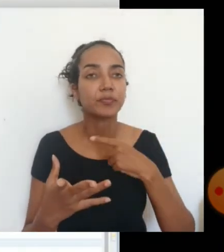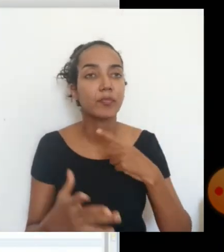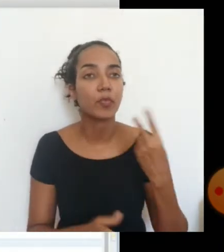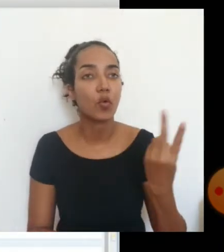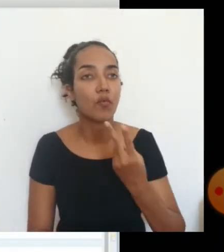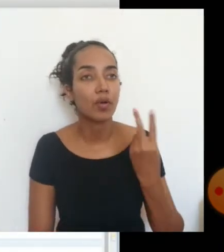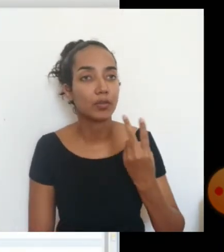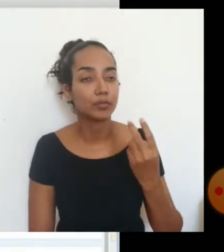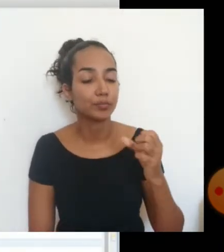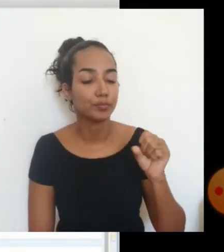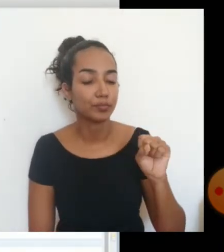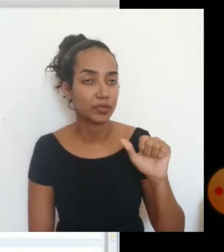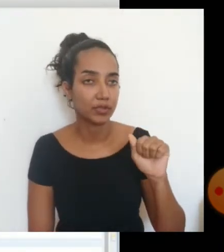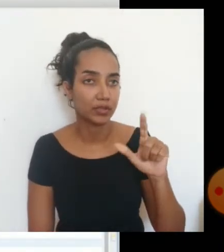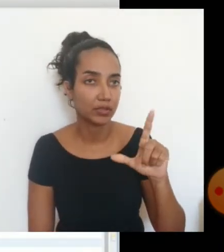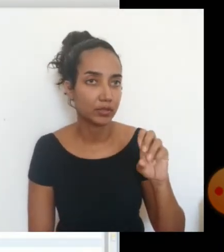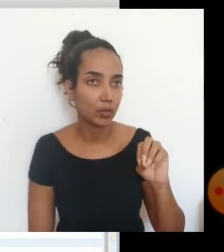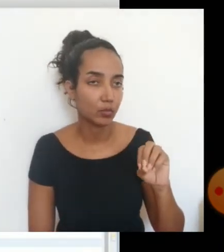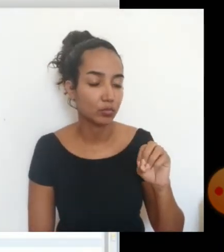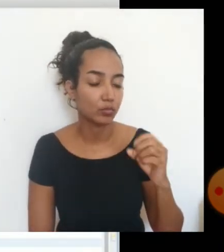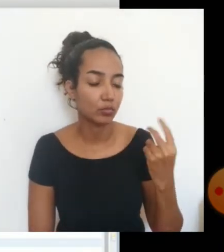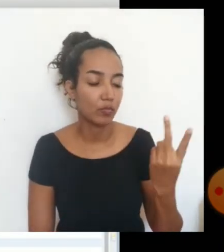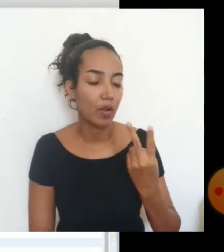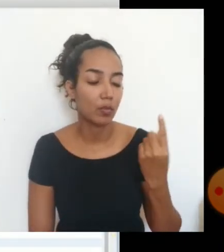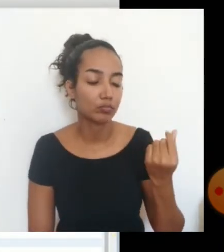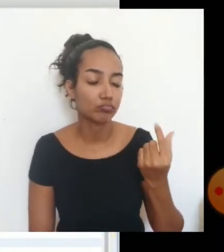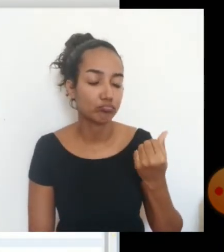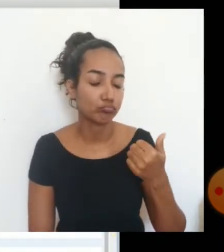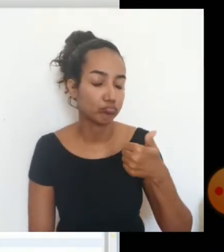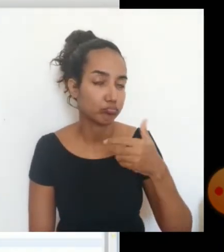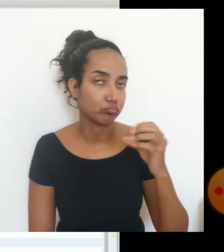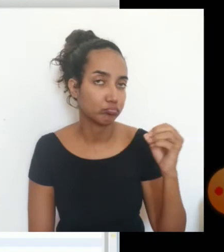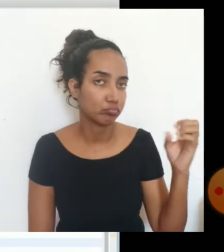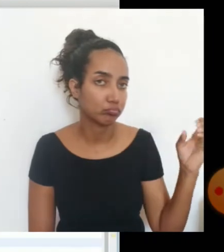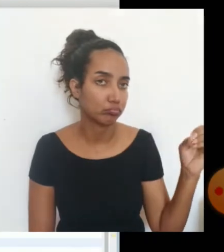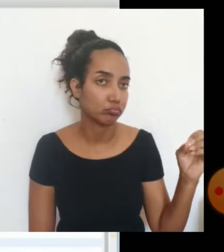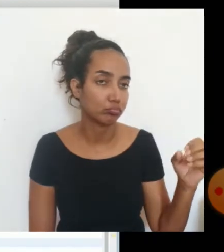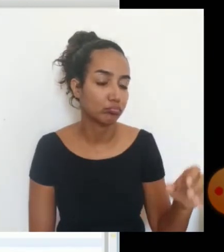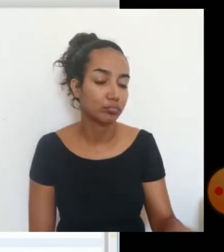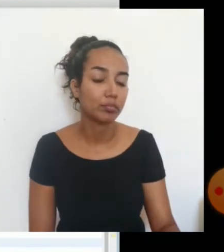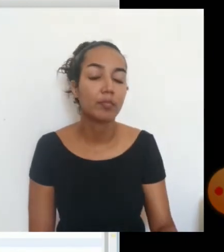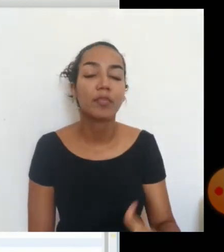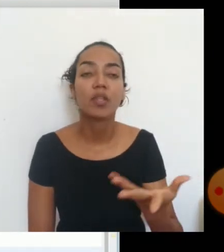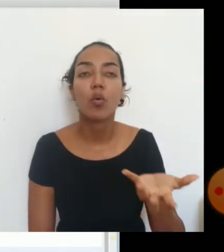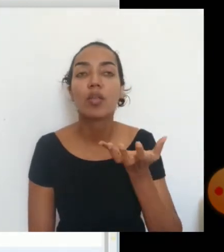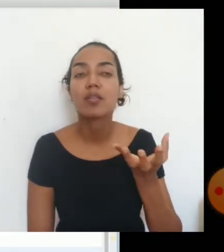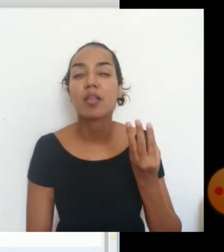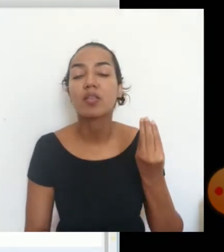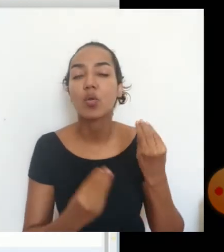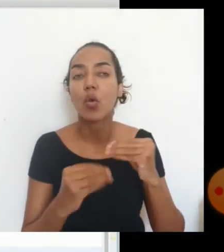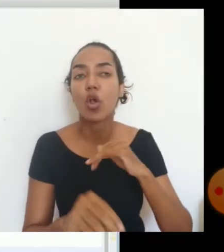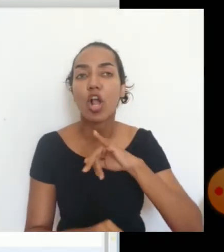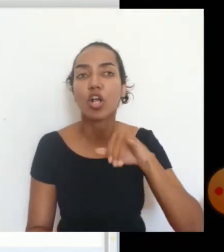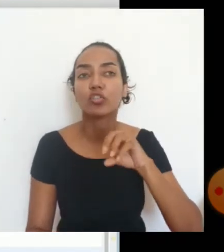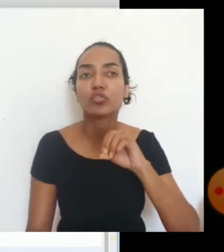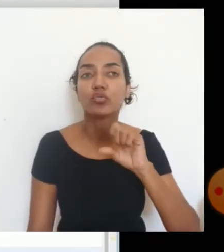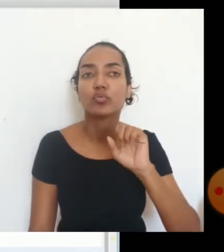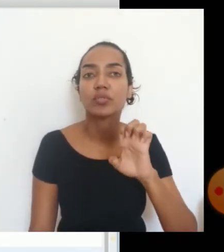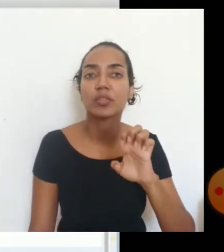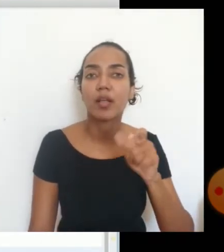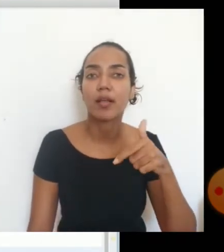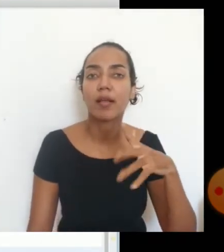eu quisesse colocar José nessa conta, eu faria a mesma coisa. C2.setTitular, José. José vai